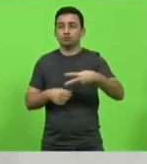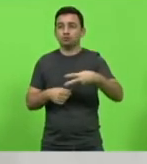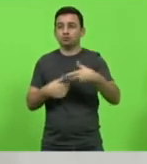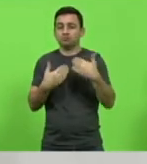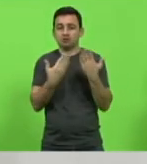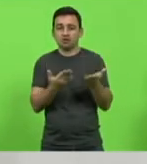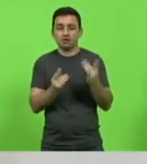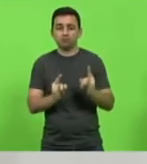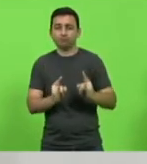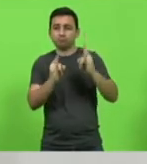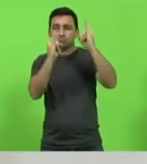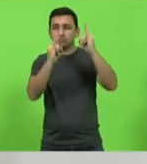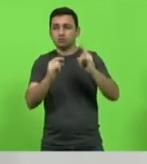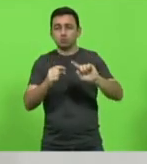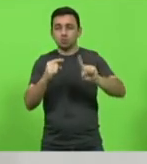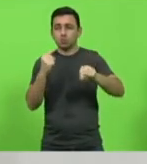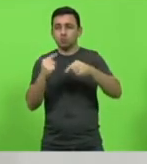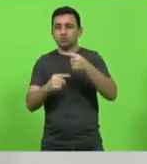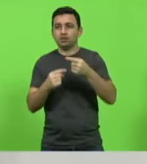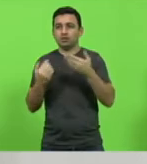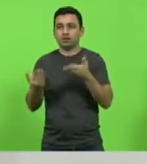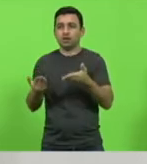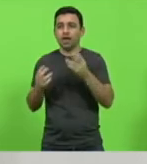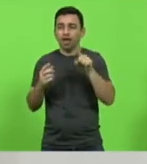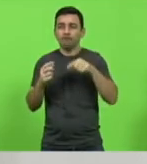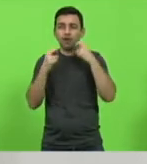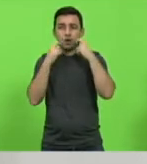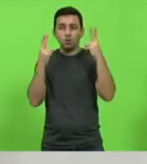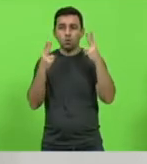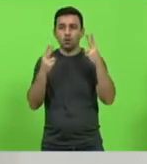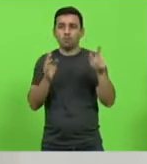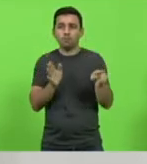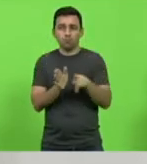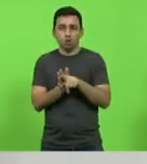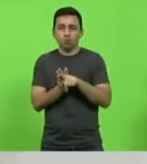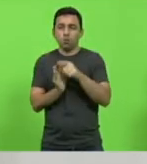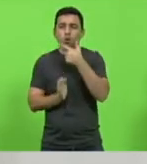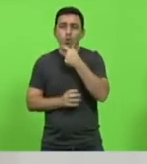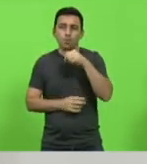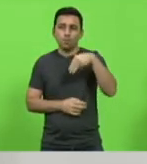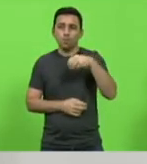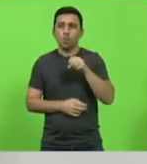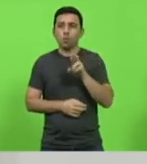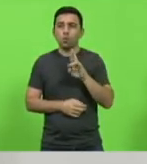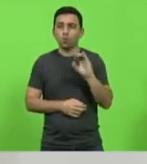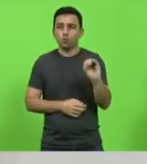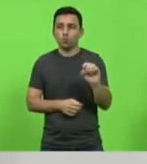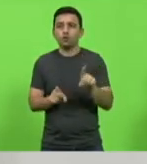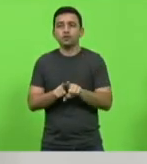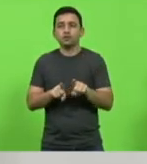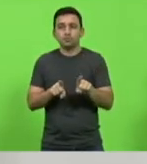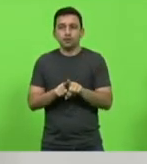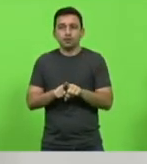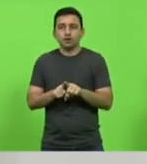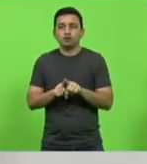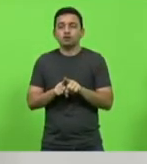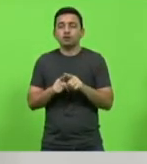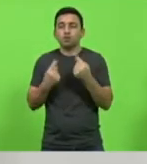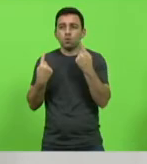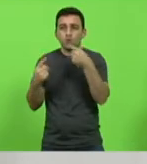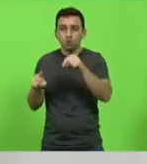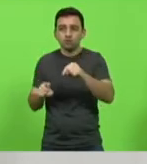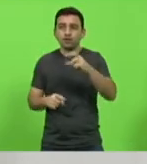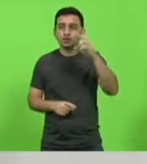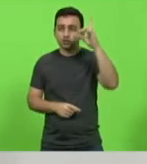triplex não era do presidente Lula EA vergonha ficou com Sérgio moro e foi assim com a cassação da presidente Dilma